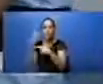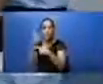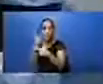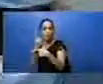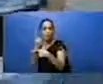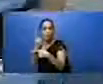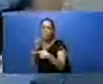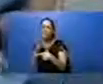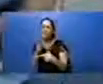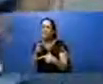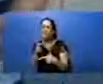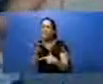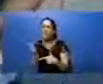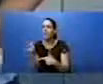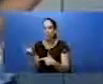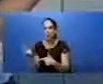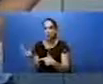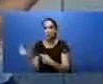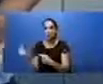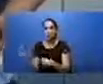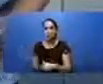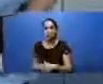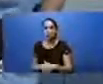mesma coisa. Portanto,